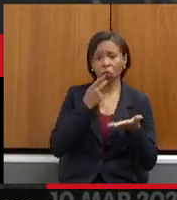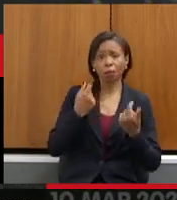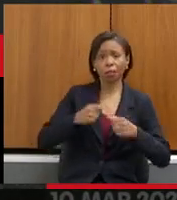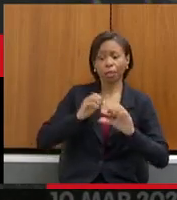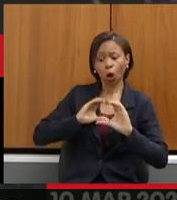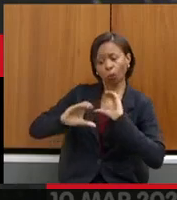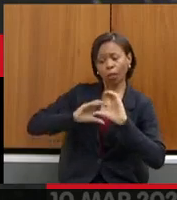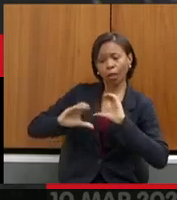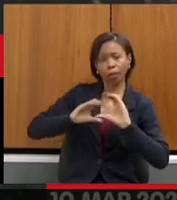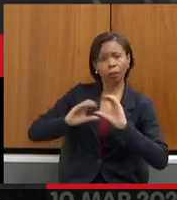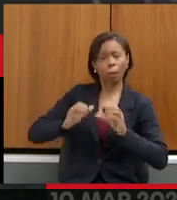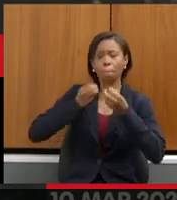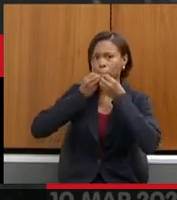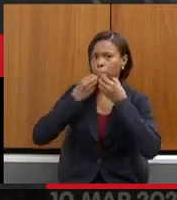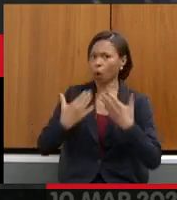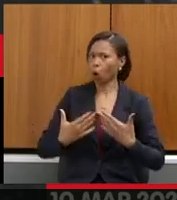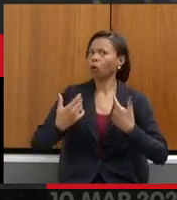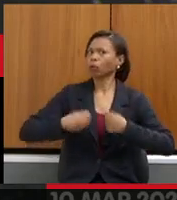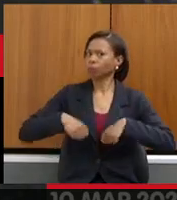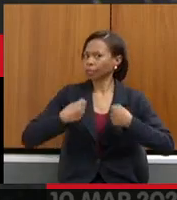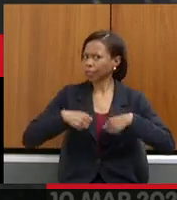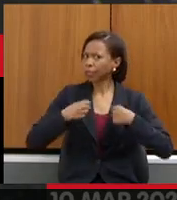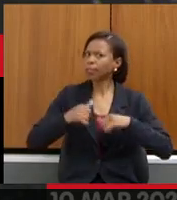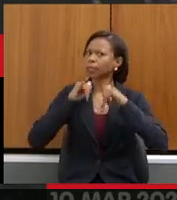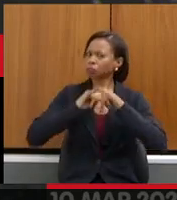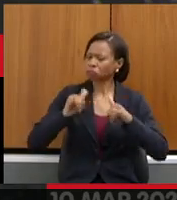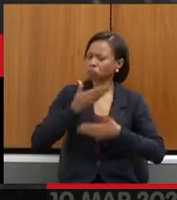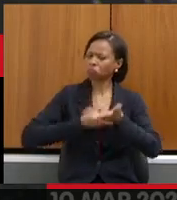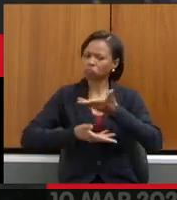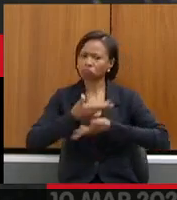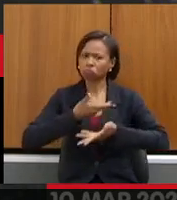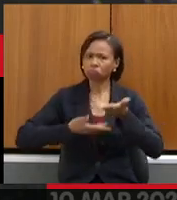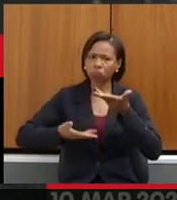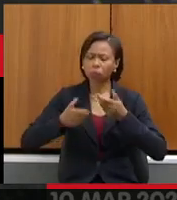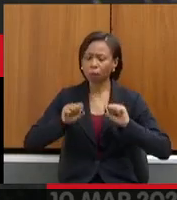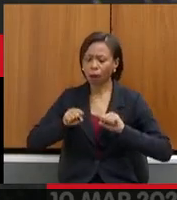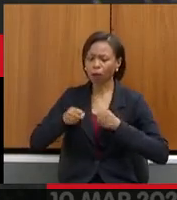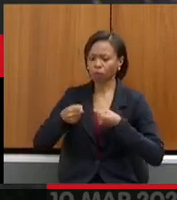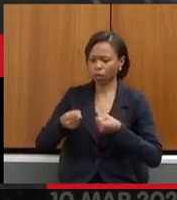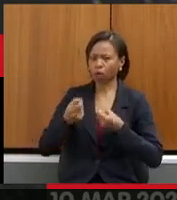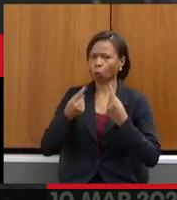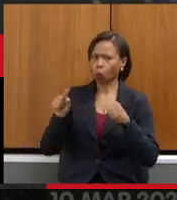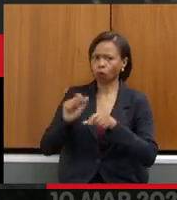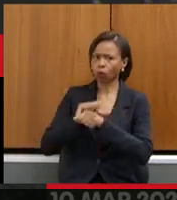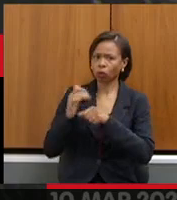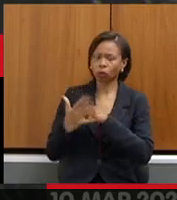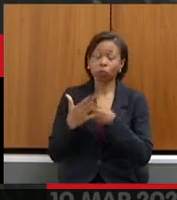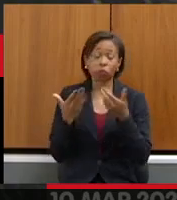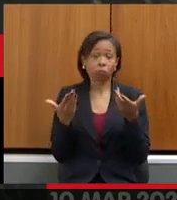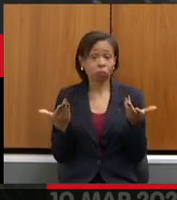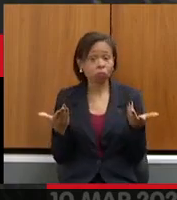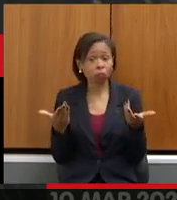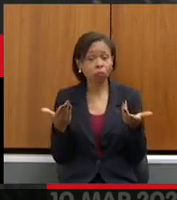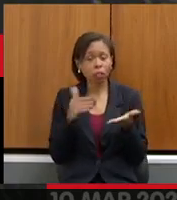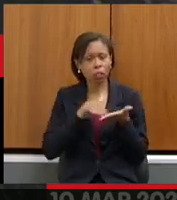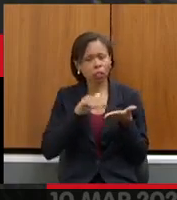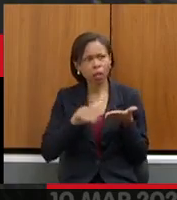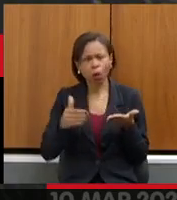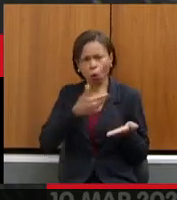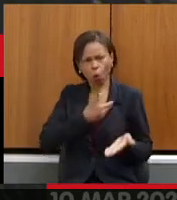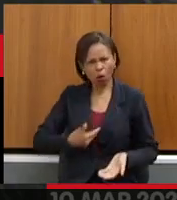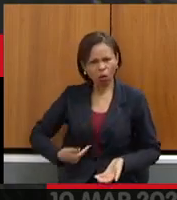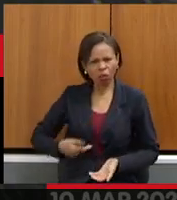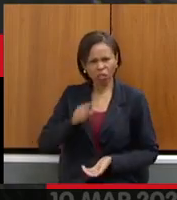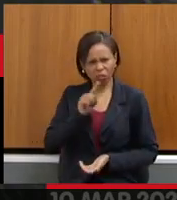comunicação exatamente para que nós possamos essa boa comunicação desse enfrentamento E aí é secretário do governador